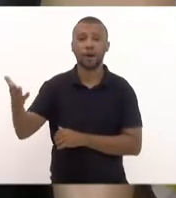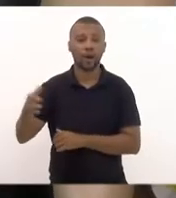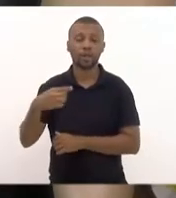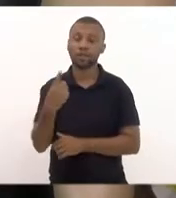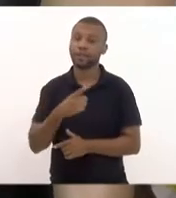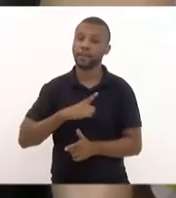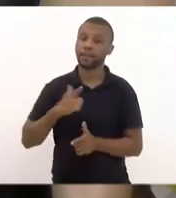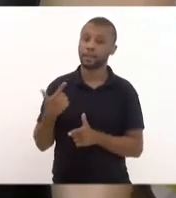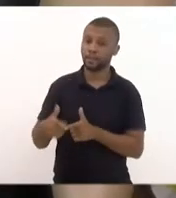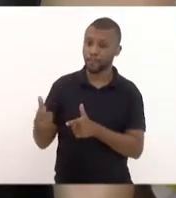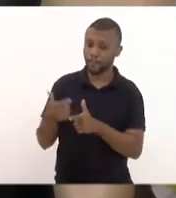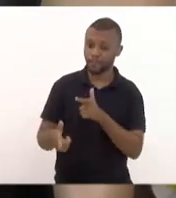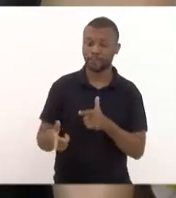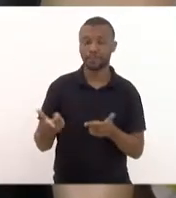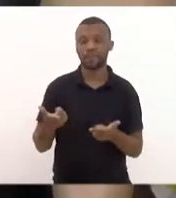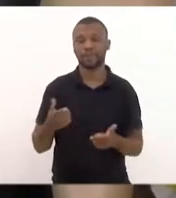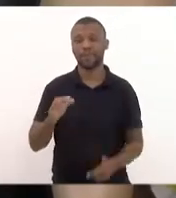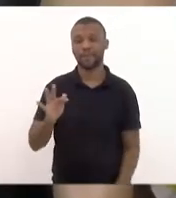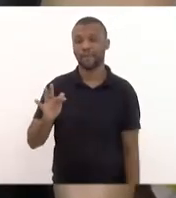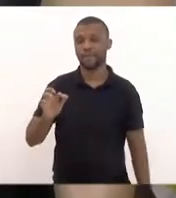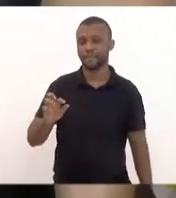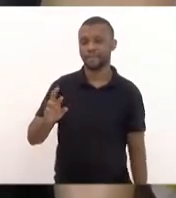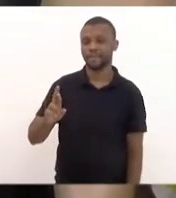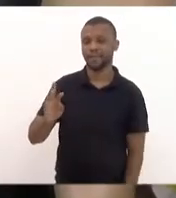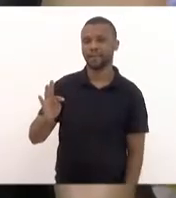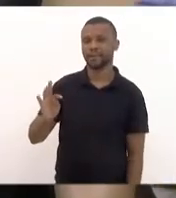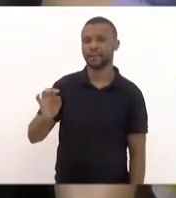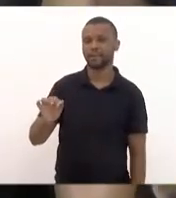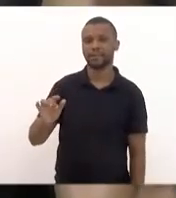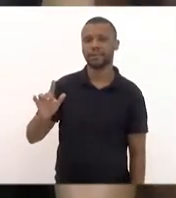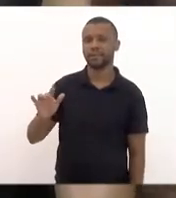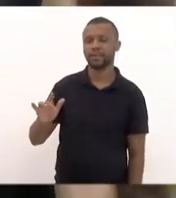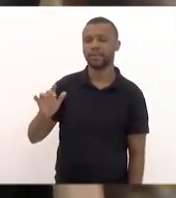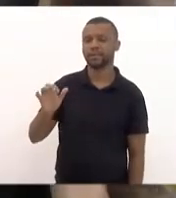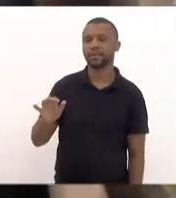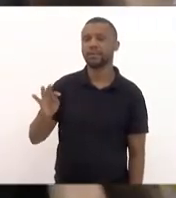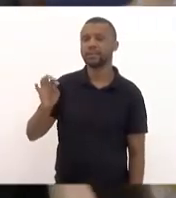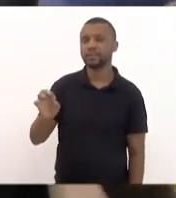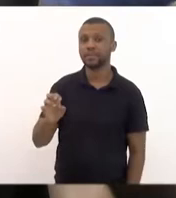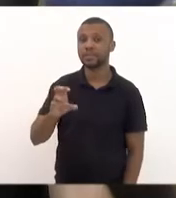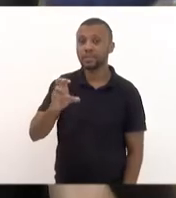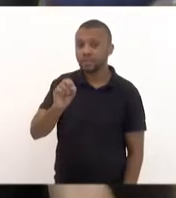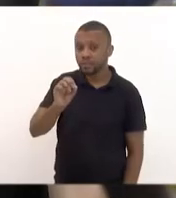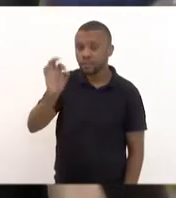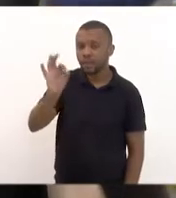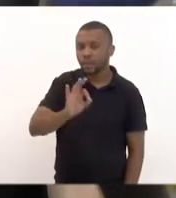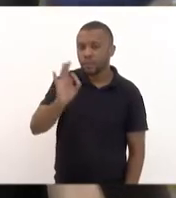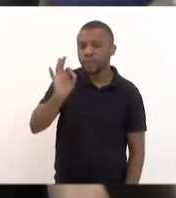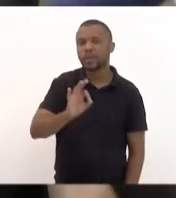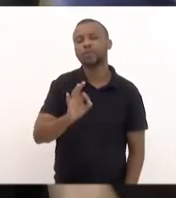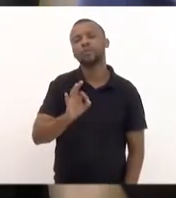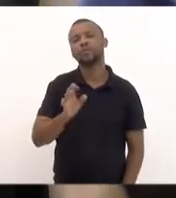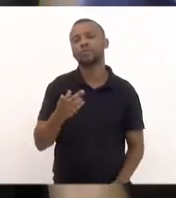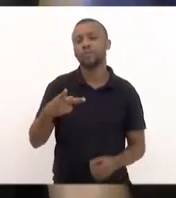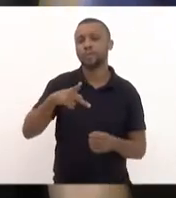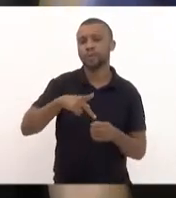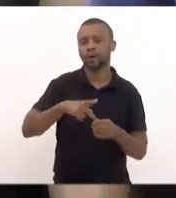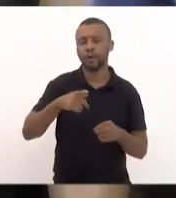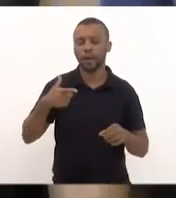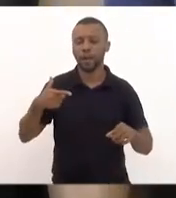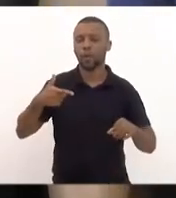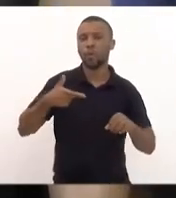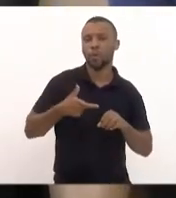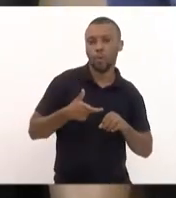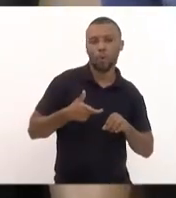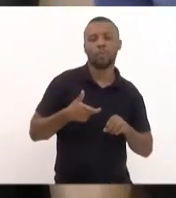agora de fertilizantes. 56% do petróleo é reinjetado, né? E quando o deputado Luiz Paulo falava sobre